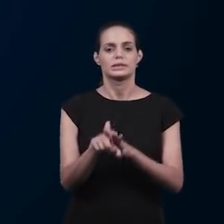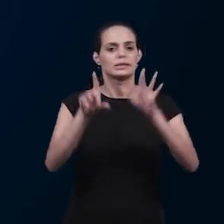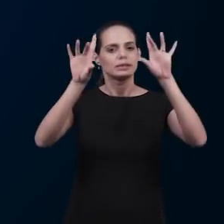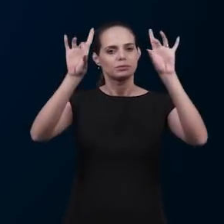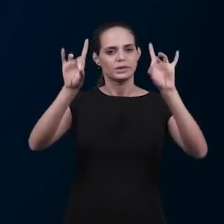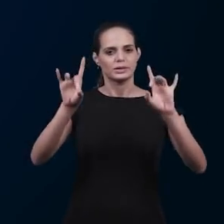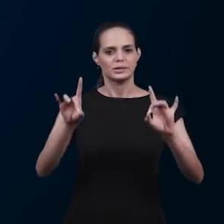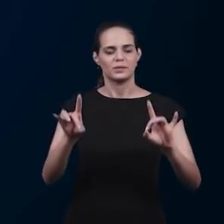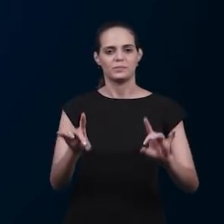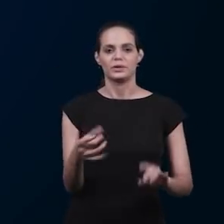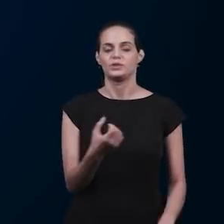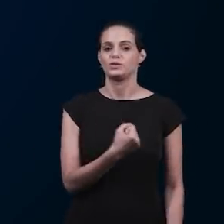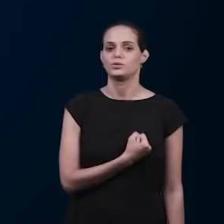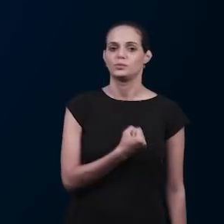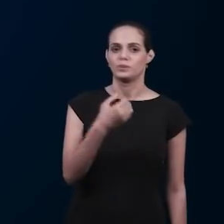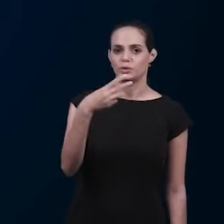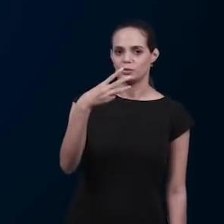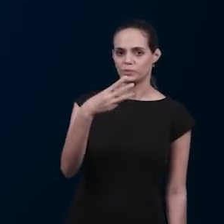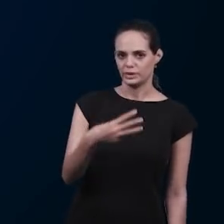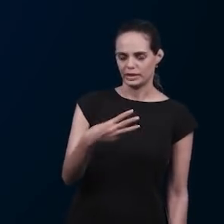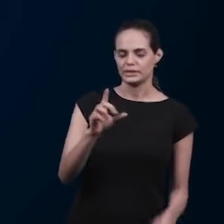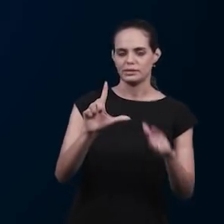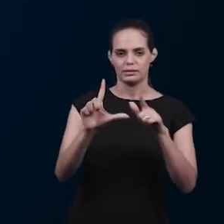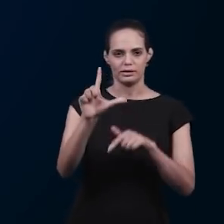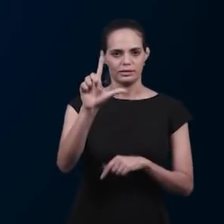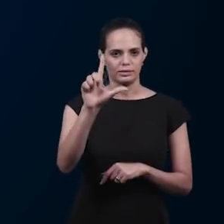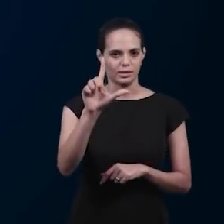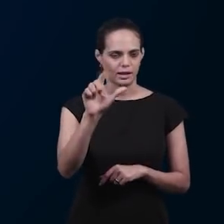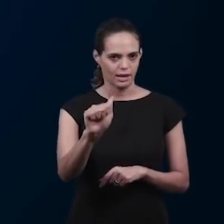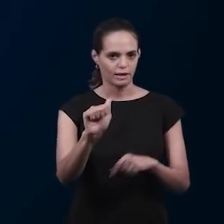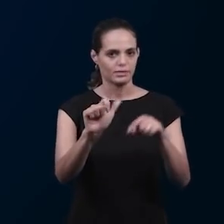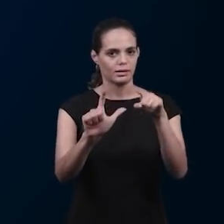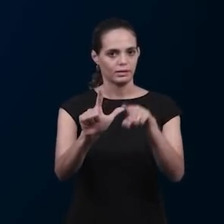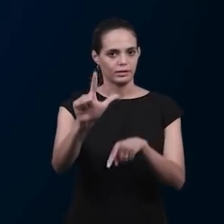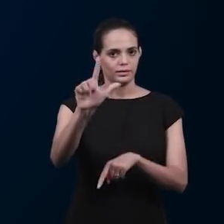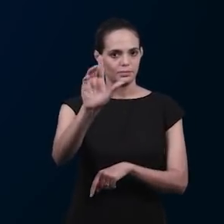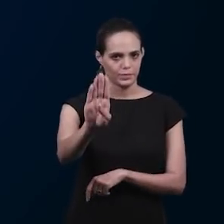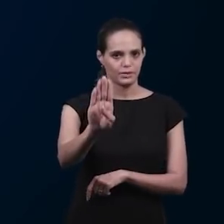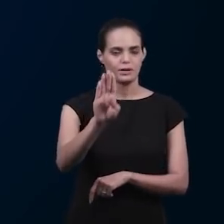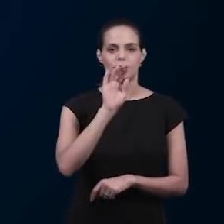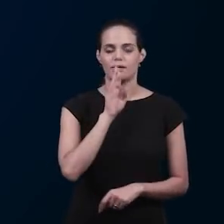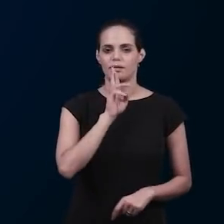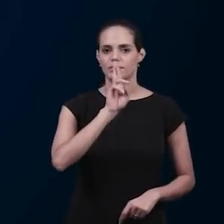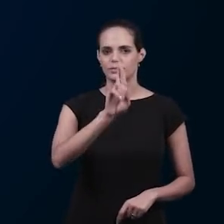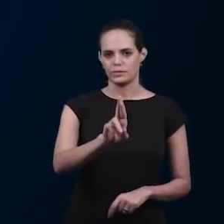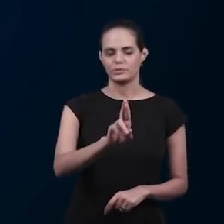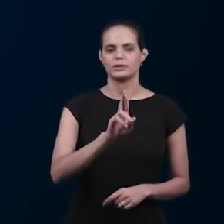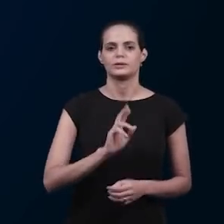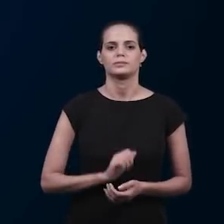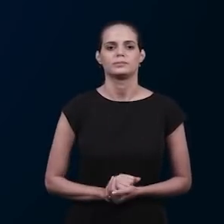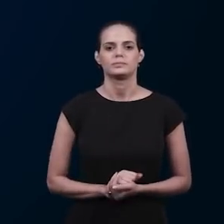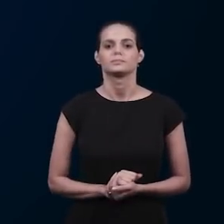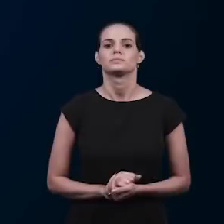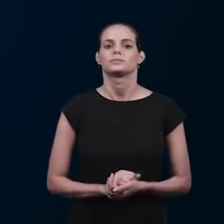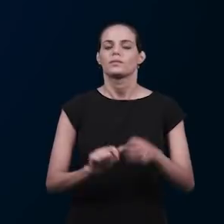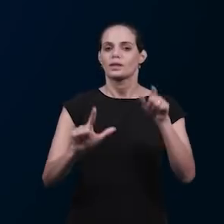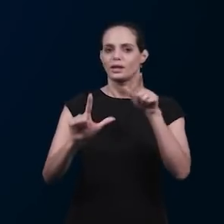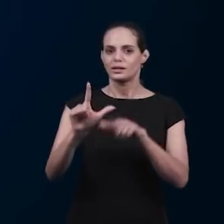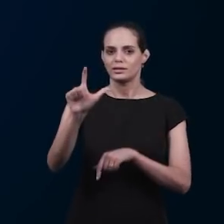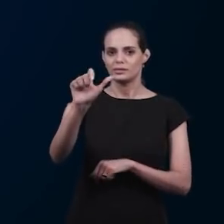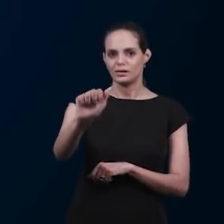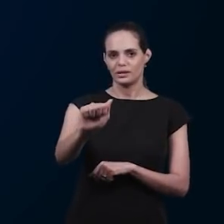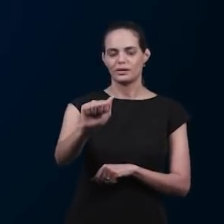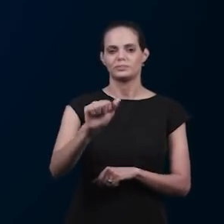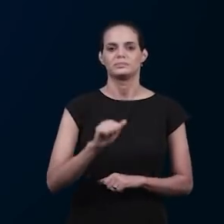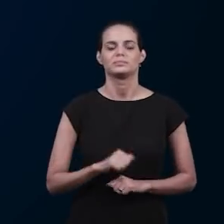perguntas, e especialmente a pergunta de número 3, a letra A e a letra B, a resposta é